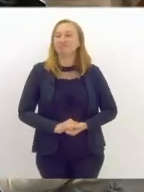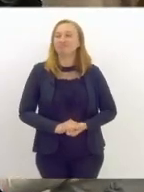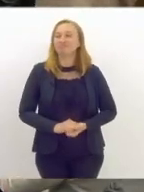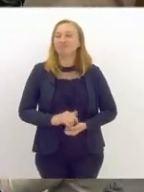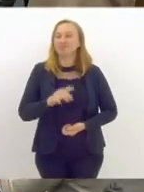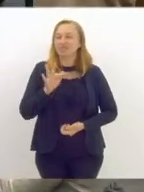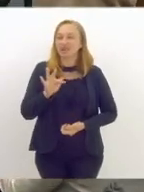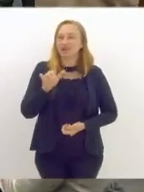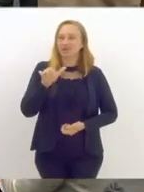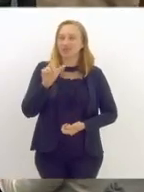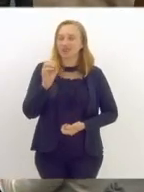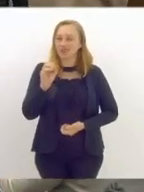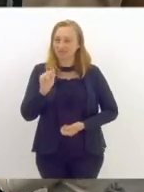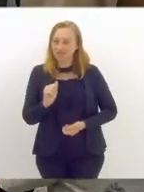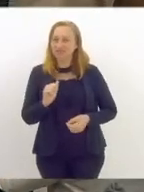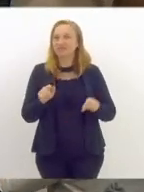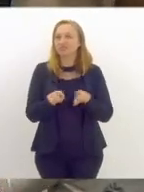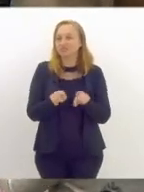Flávia e os filhos.